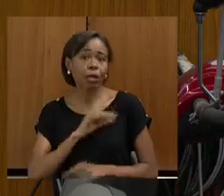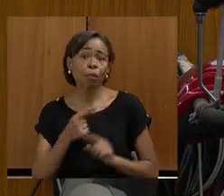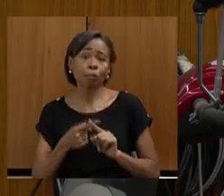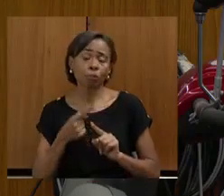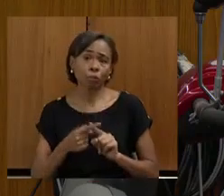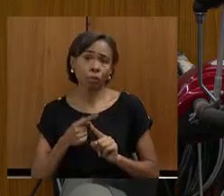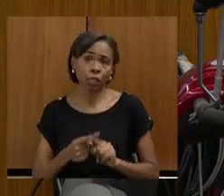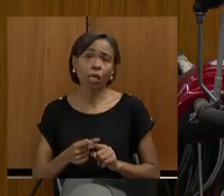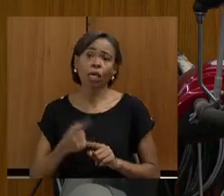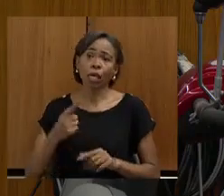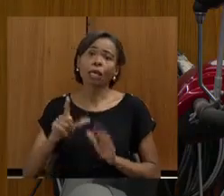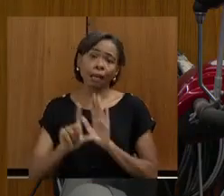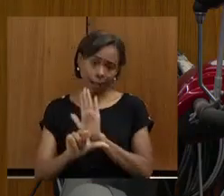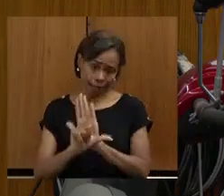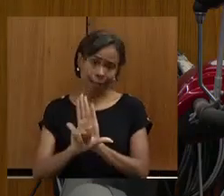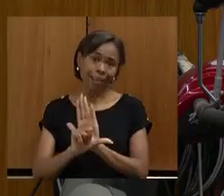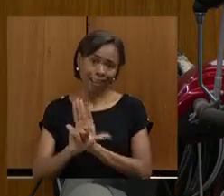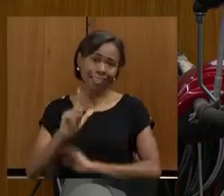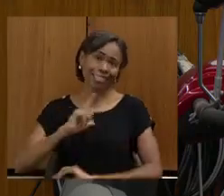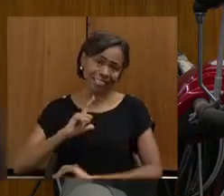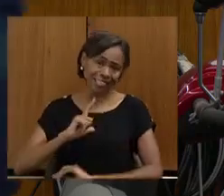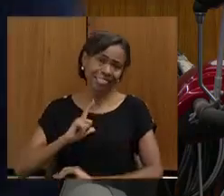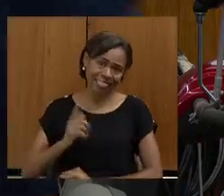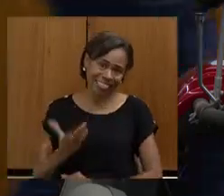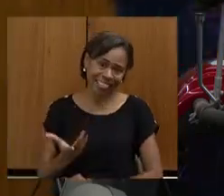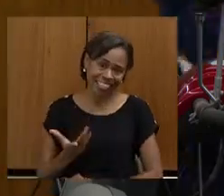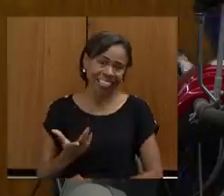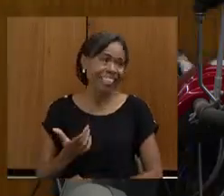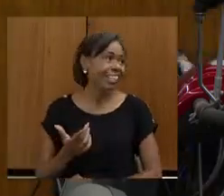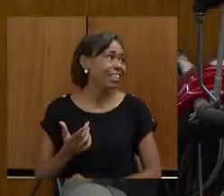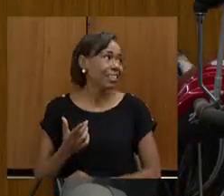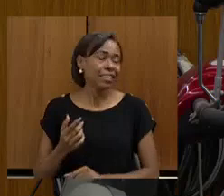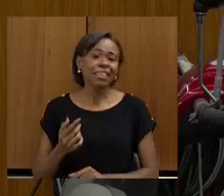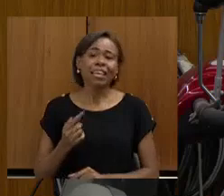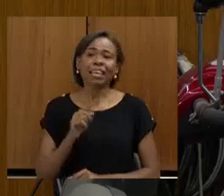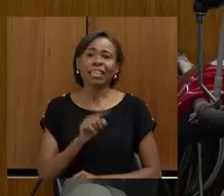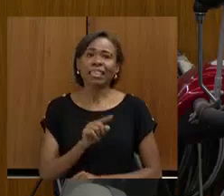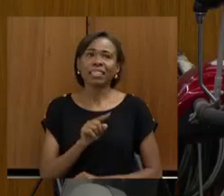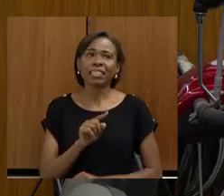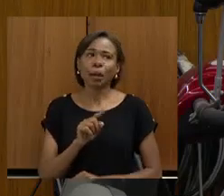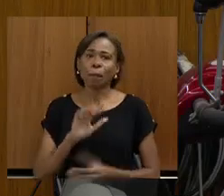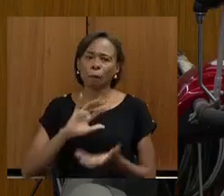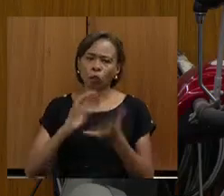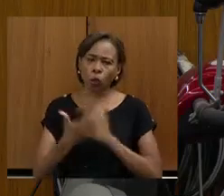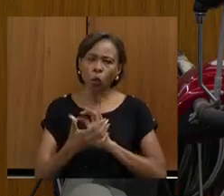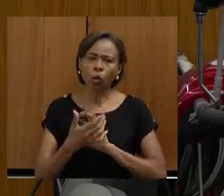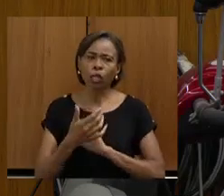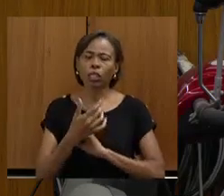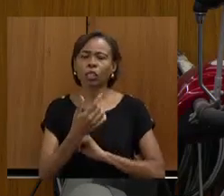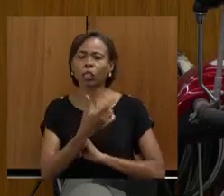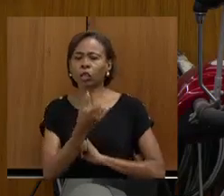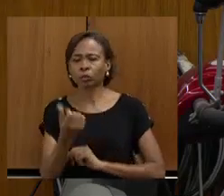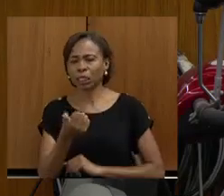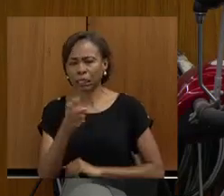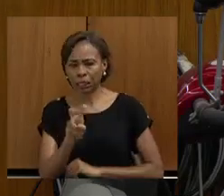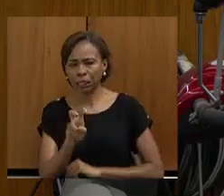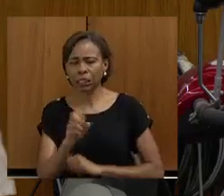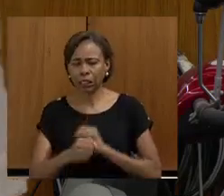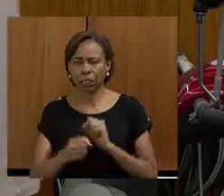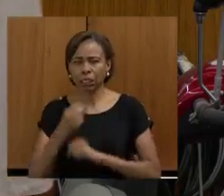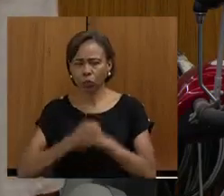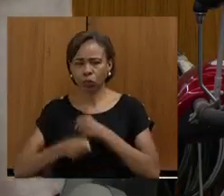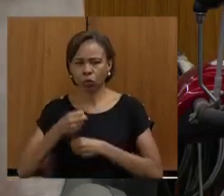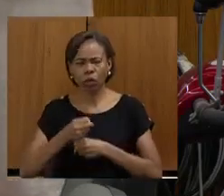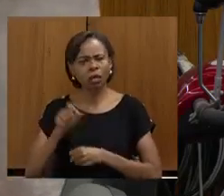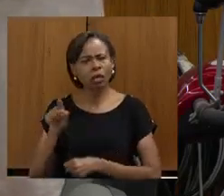apesar da nossa lei, doutora Michele, ser de 1990, foi reformada em 2015. Eu não sei se a doutora